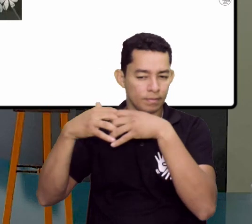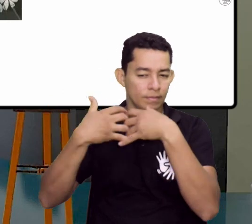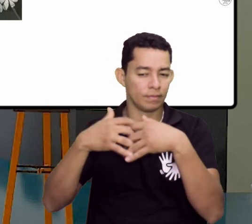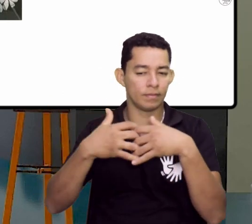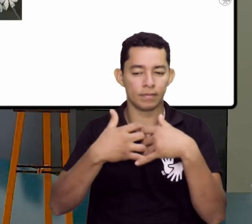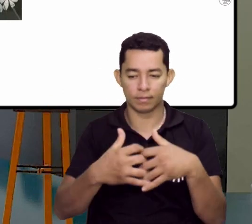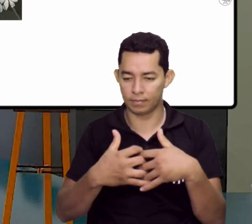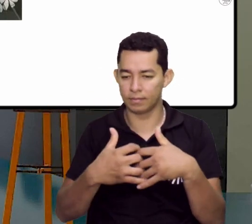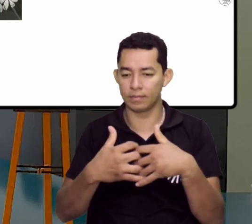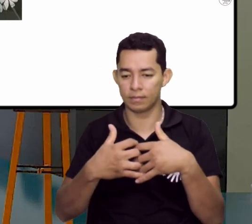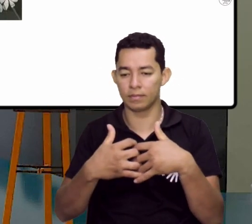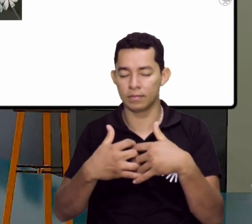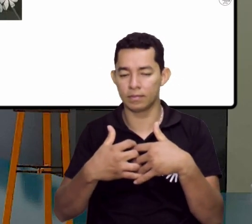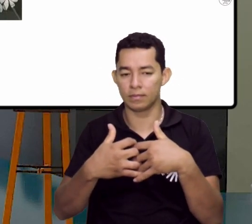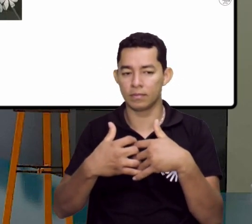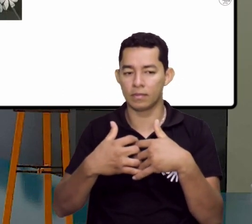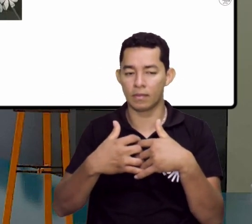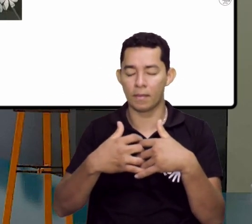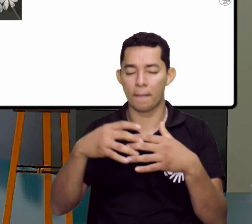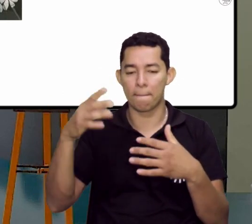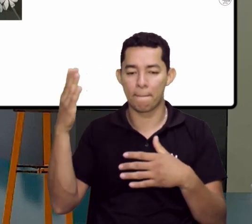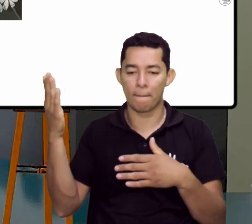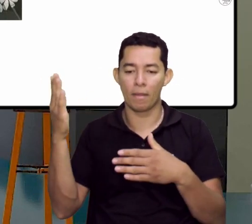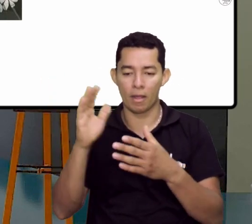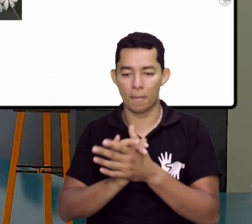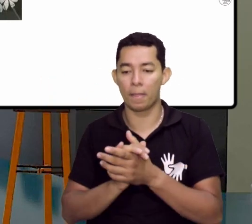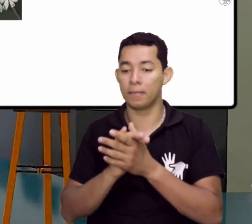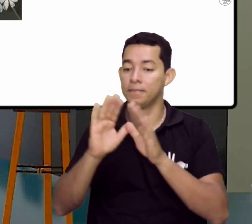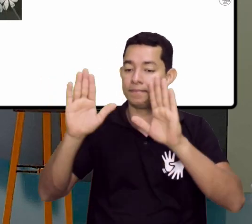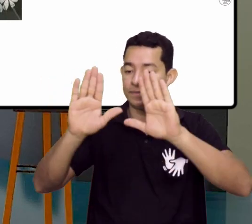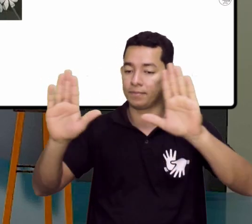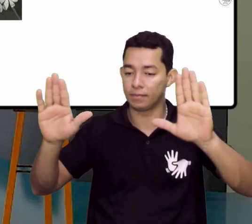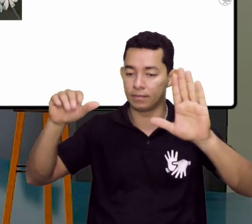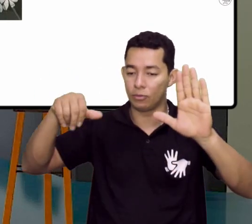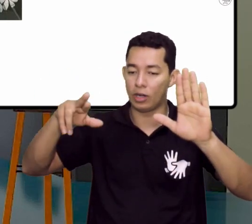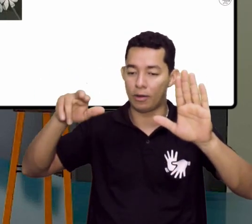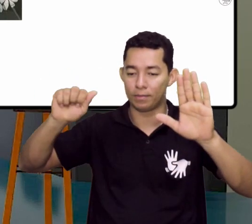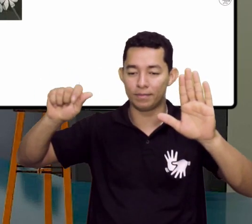já tinha feito uma reflexão sobre esse nosso quadro,